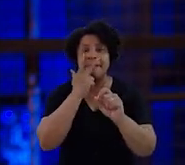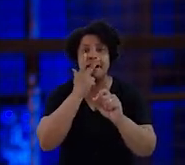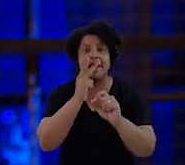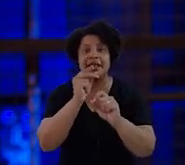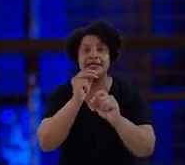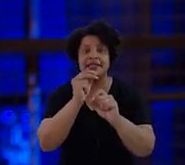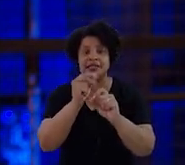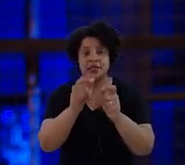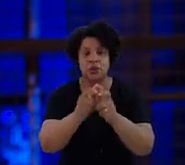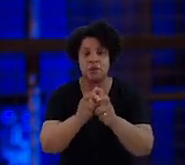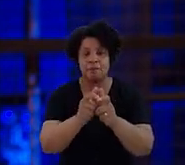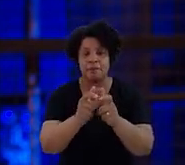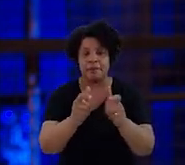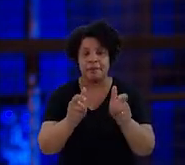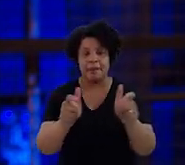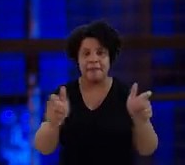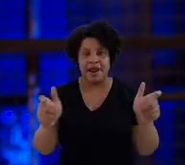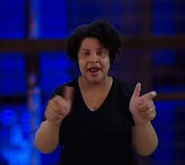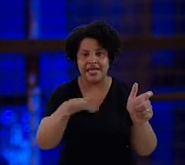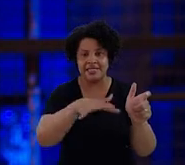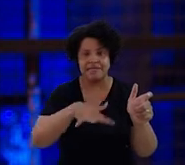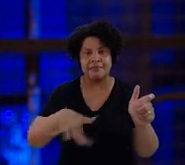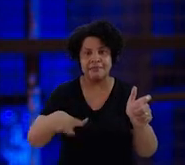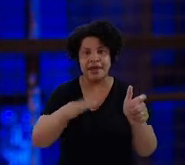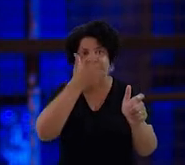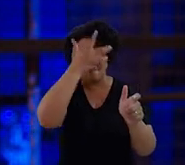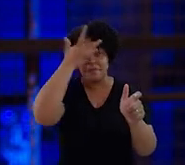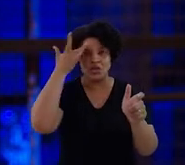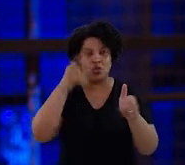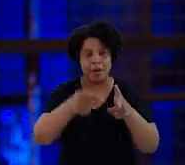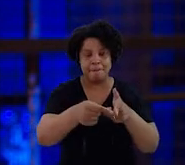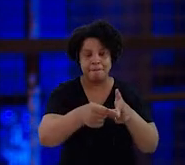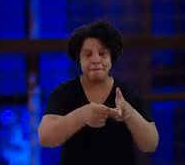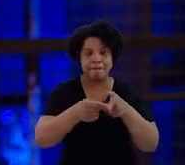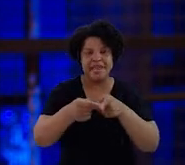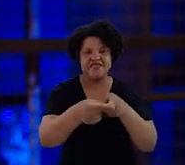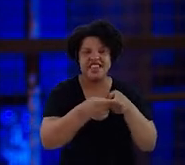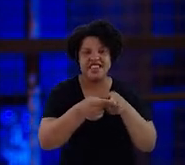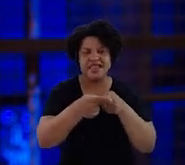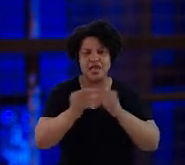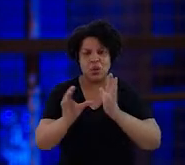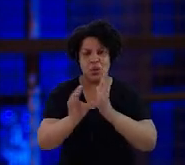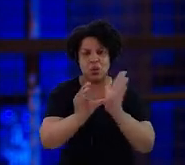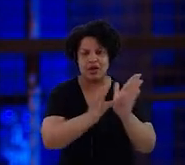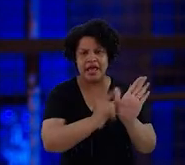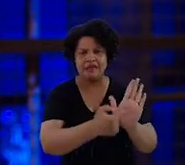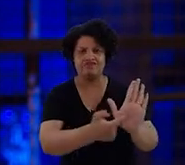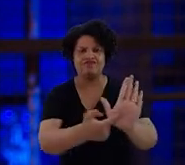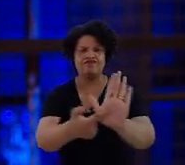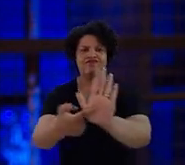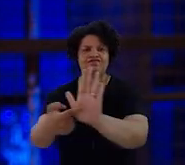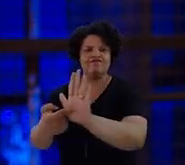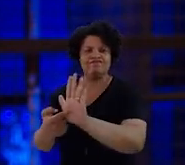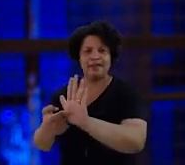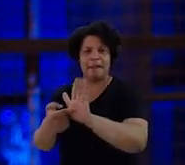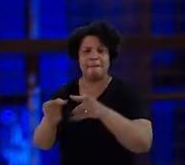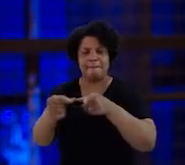esse espaço, sabe, das pessoas periféricas estarem no palco, das pessoas periféricas ter acesso,